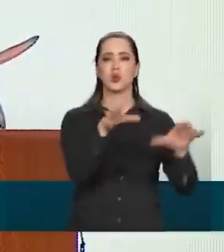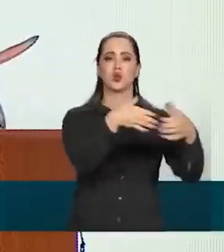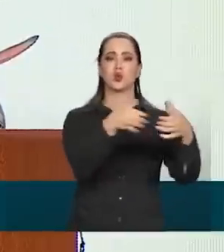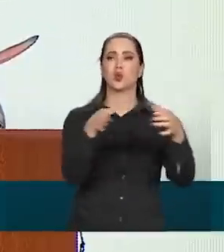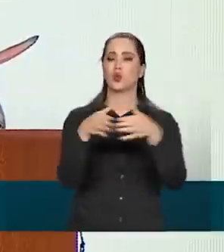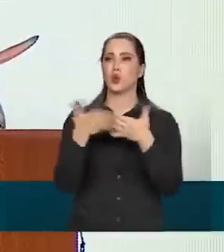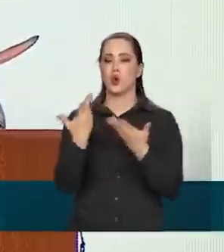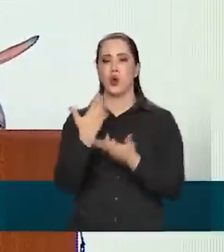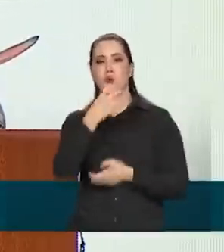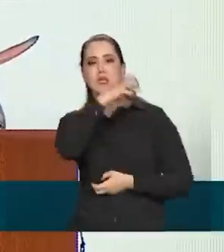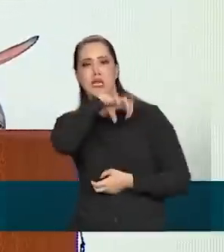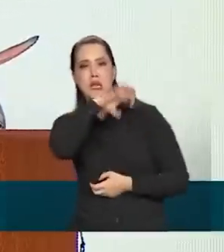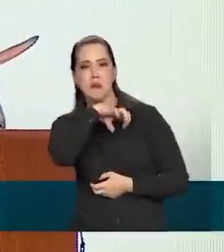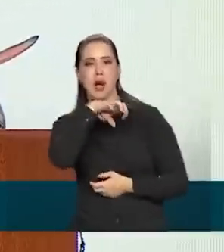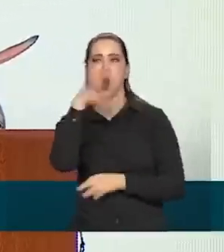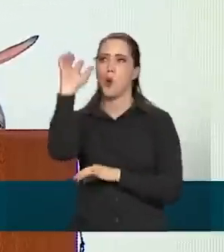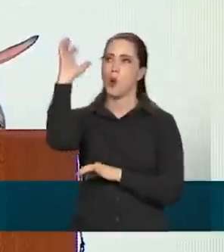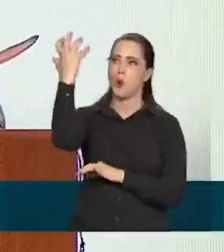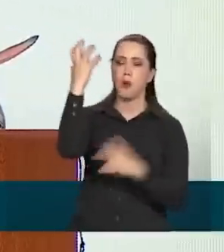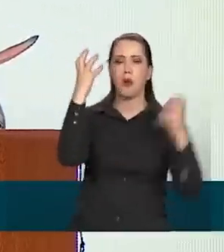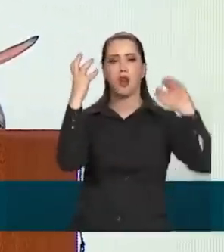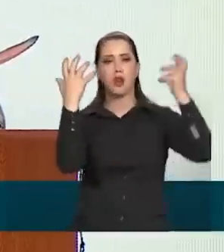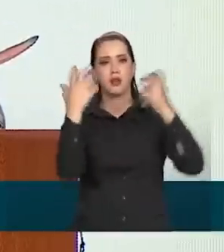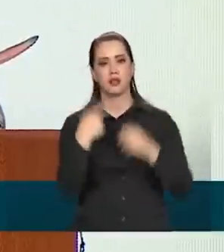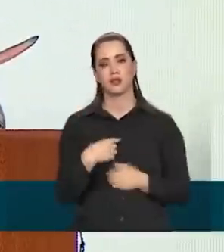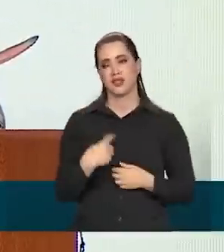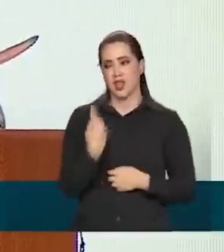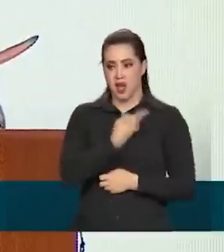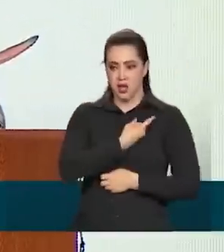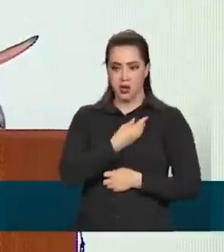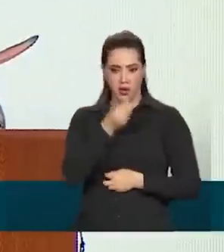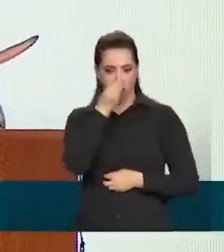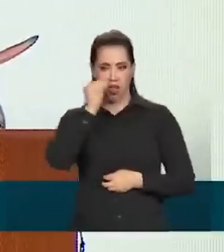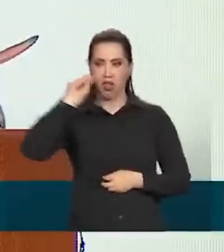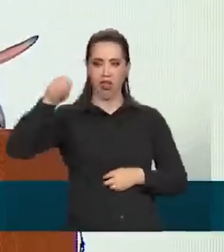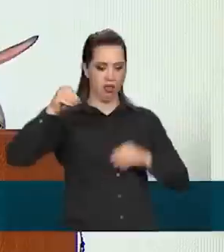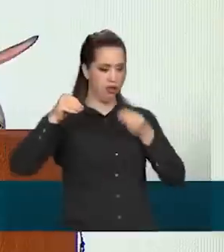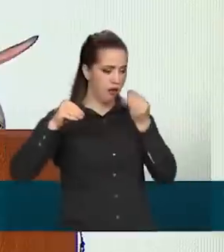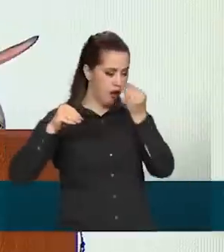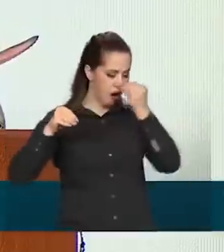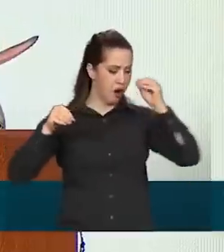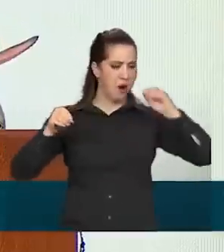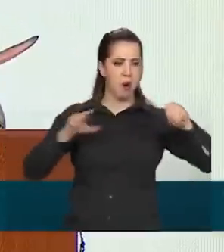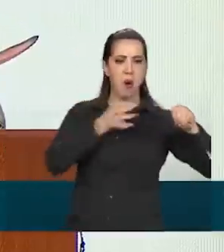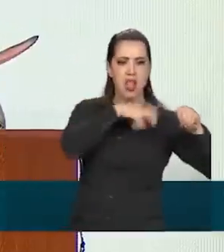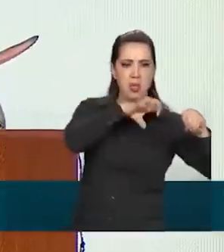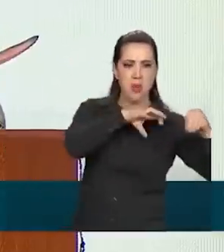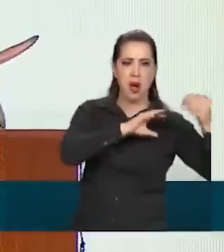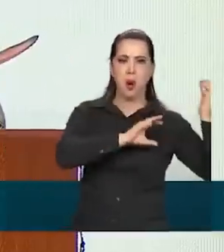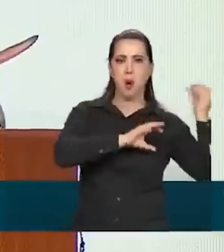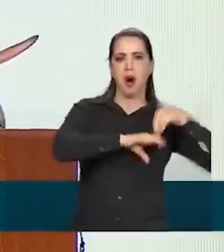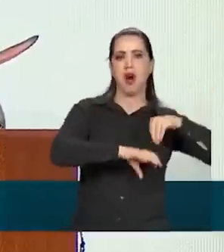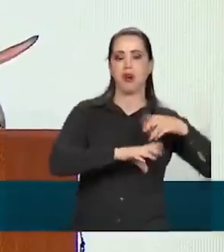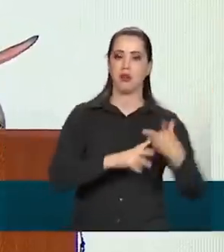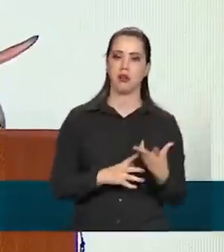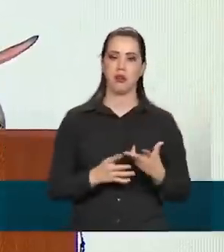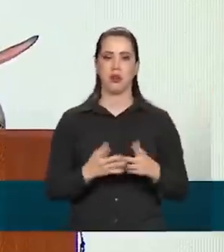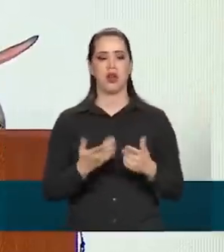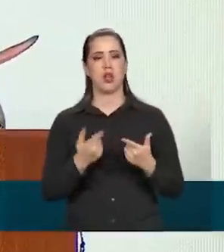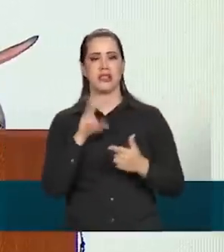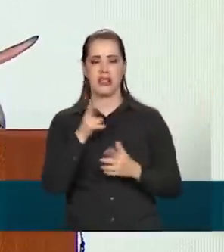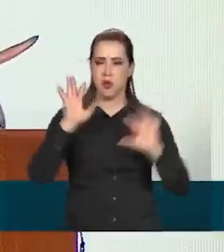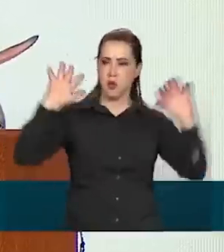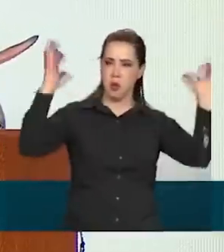espécies. O desprezo por essas outras formas de vida, as práticas de desmatamento intenso,